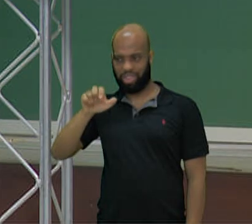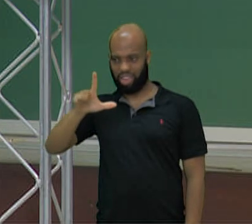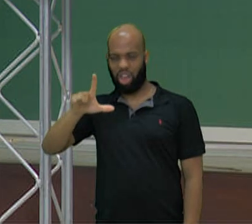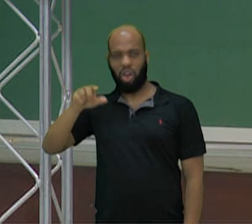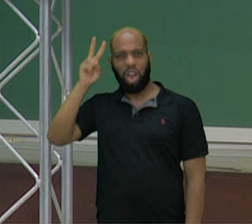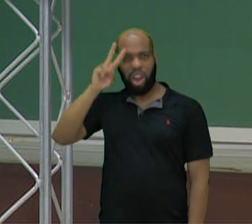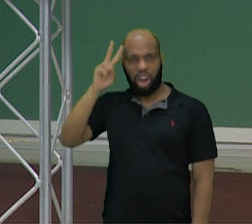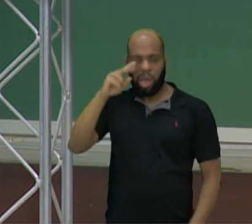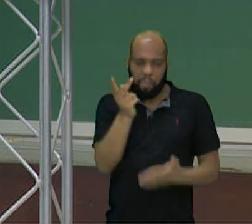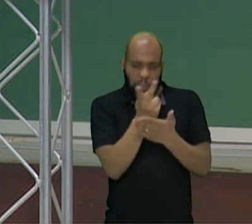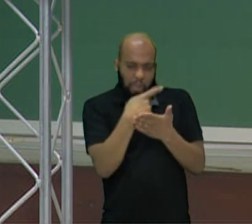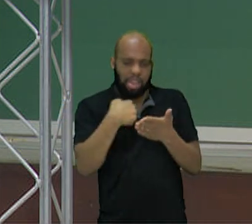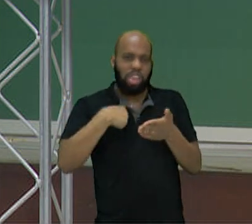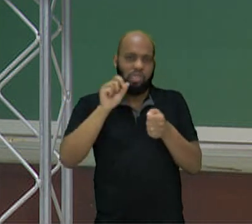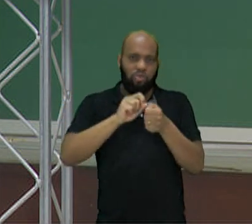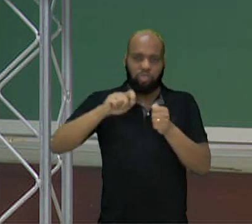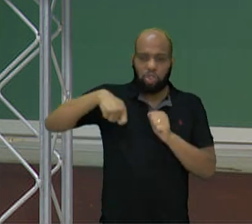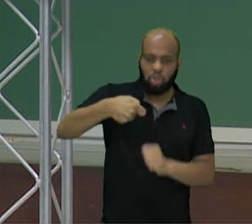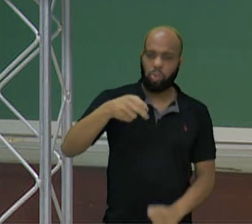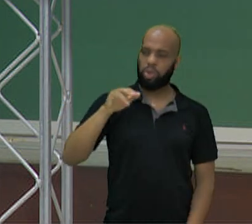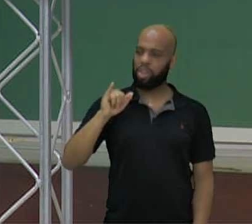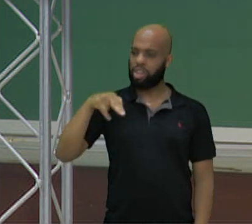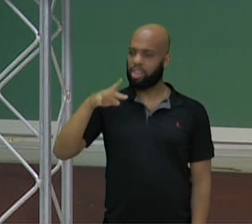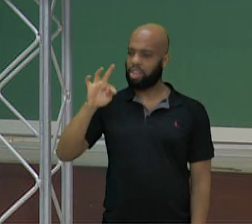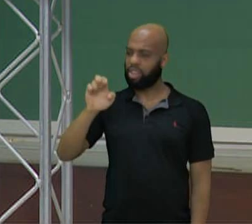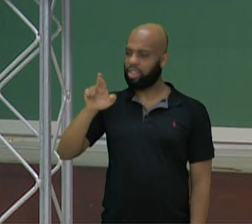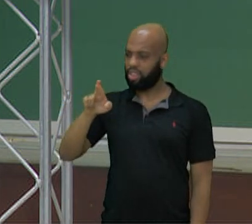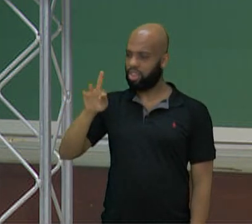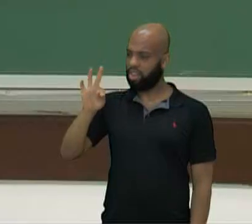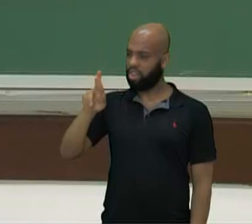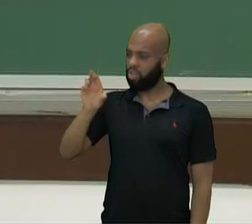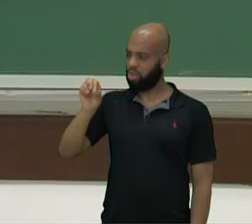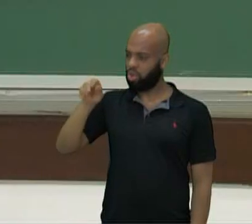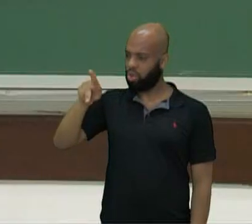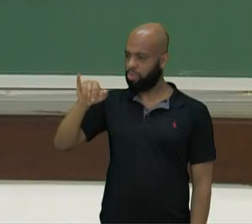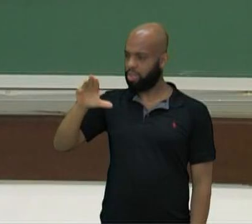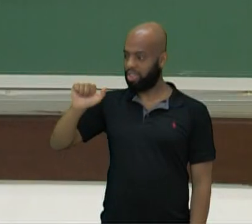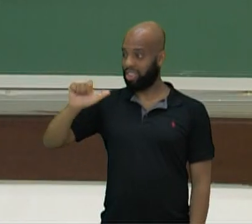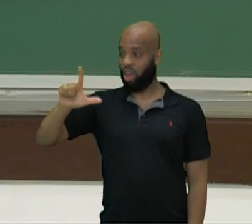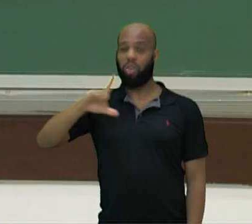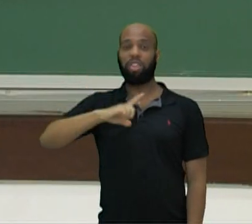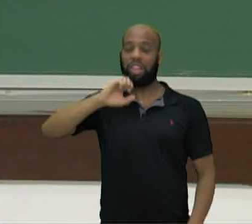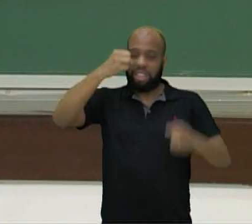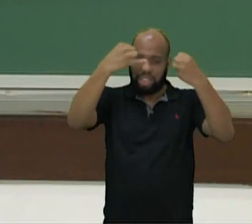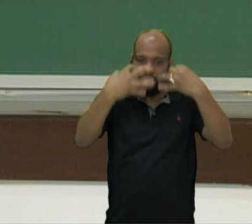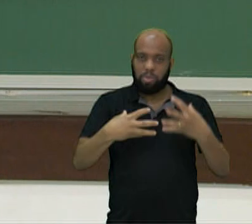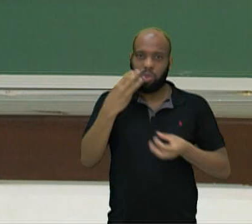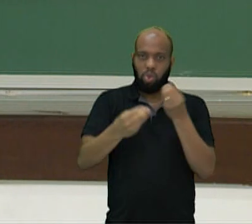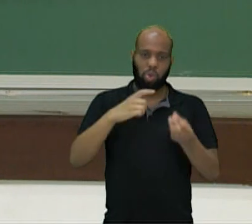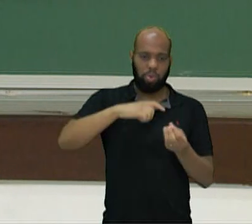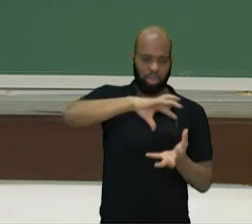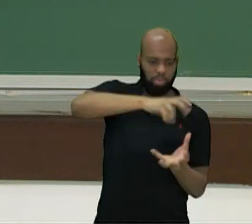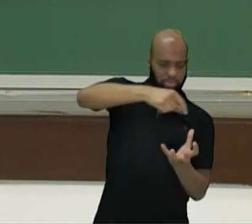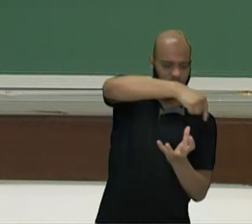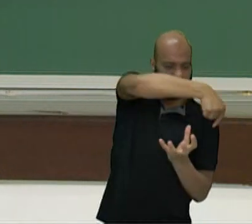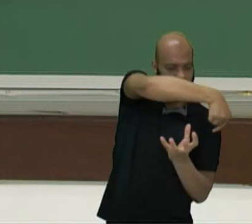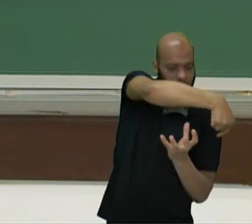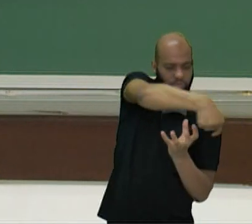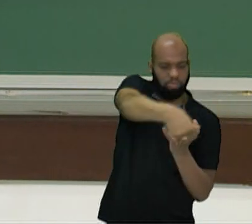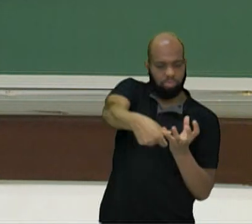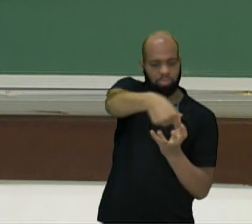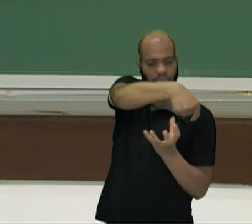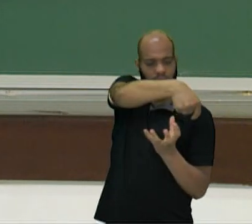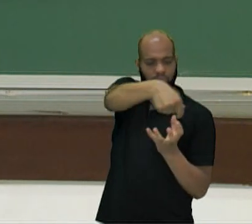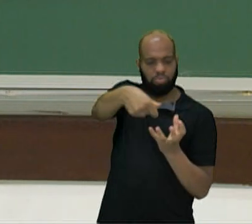o desenhinho que eu fiz na última aula lá com vocês, né, explicando as zonas climáticas intertropical,